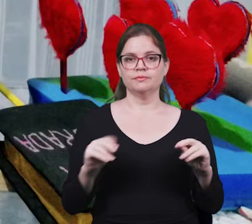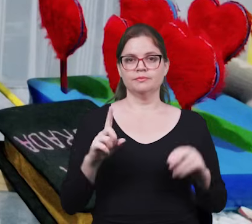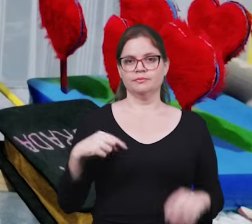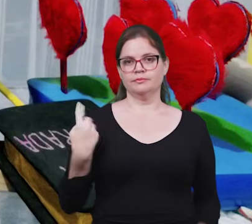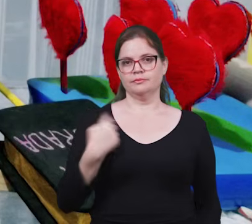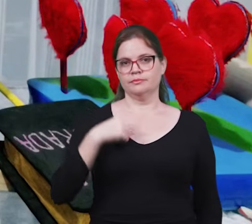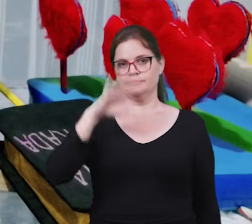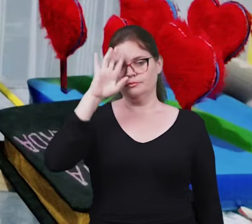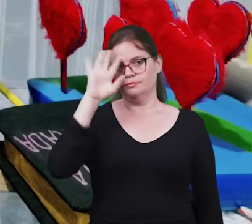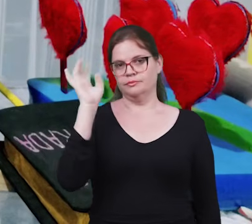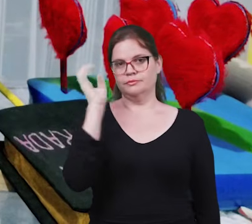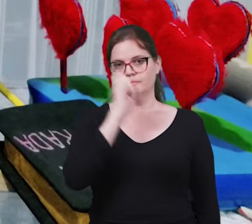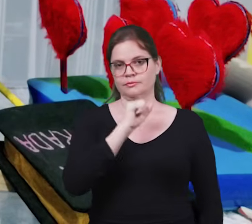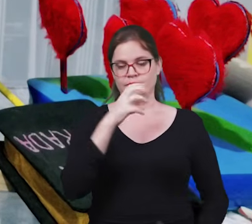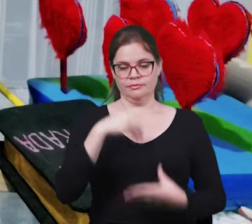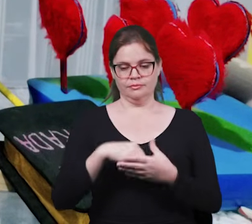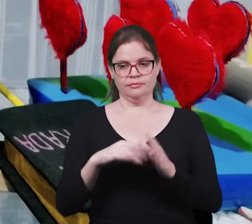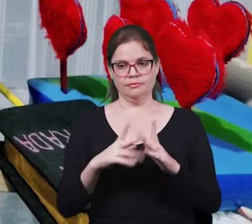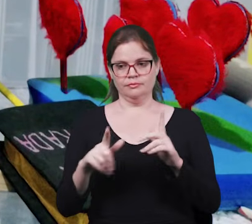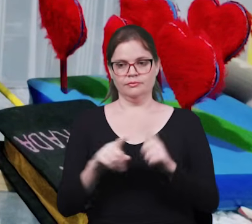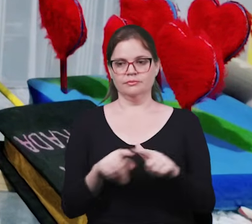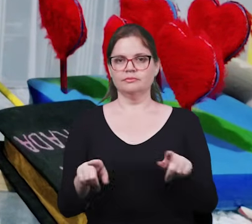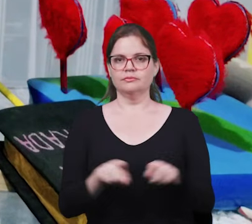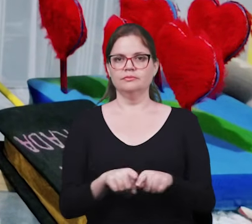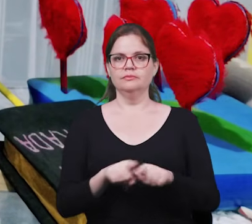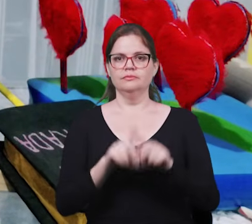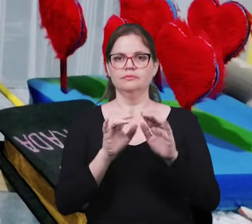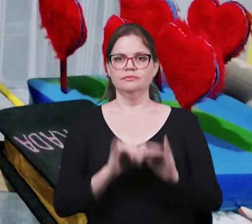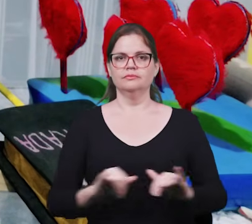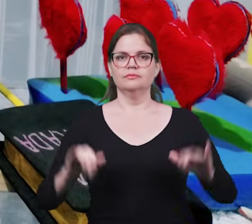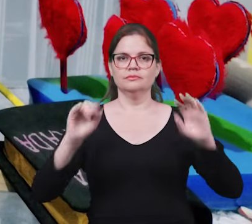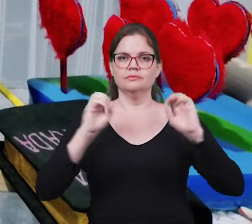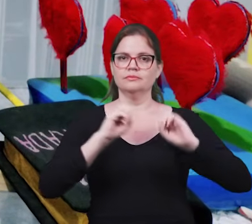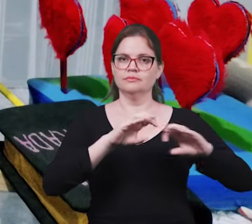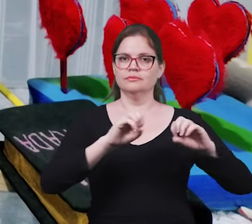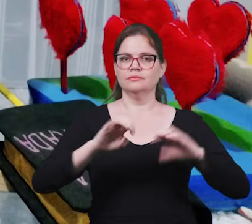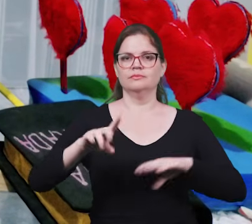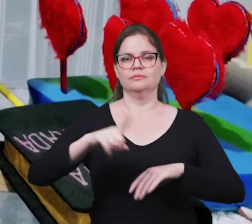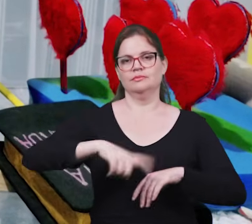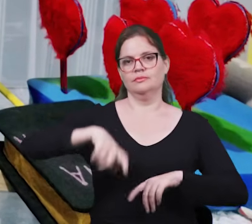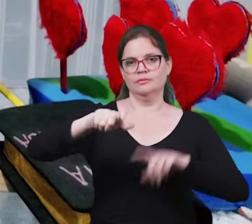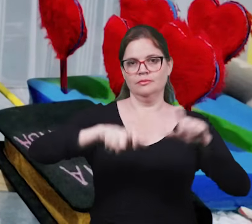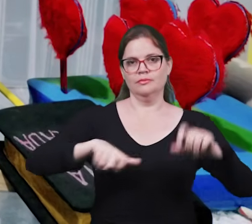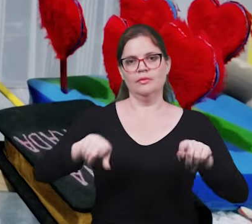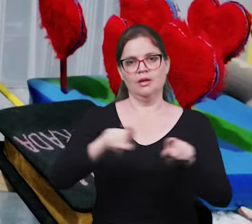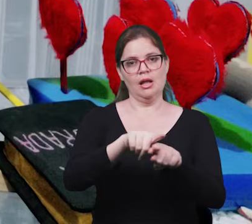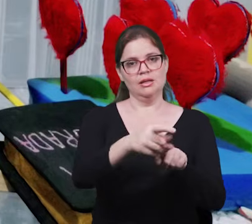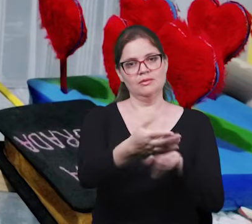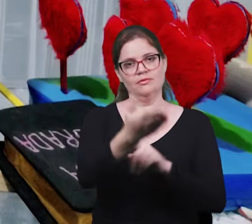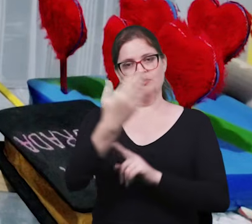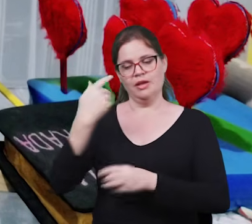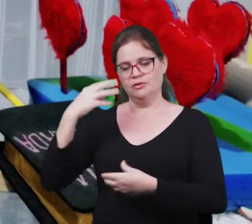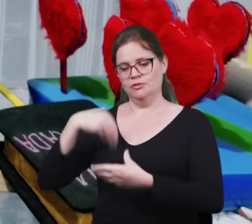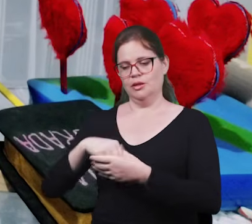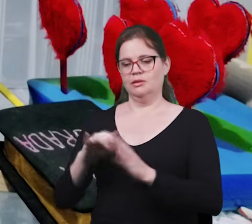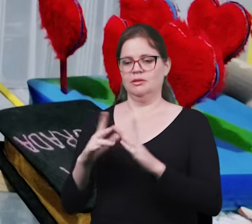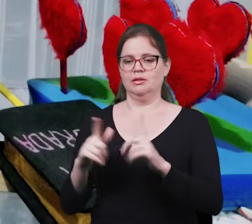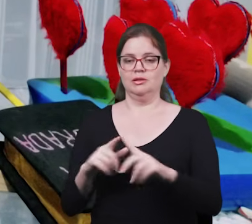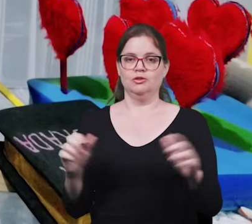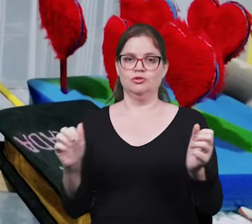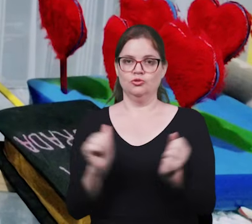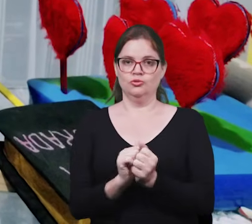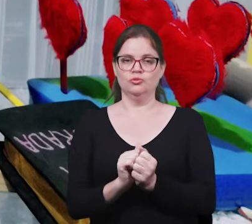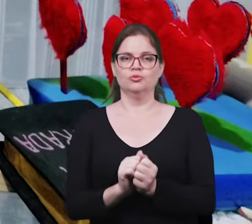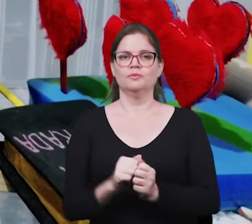nós aprendemos na igreja, olha, nós levamos para que essas pessoas também possam vir para a igreja. Bem claro, olha, quando a